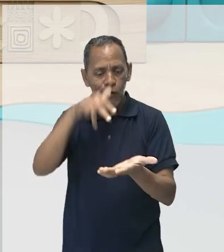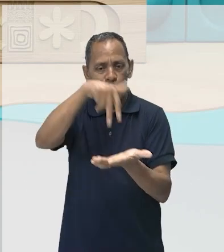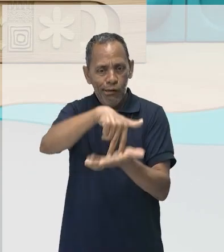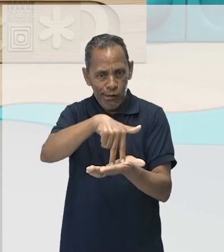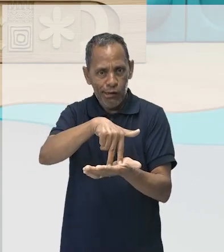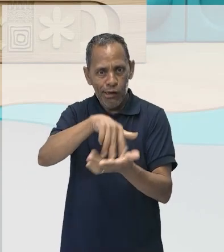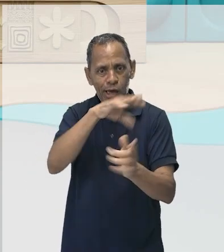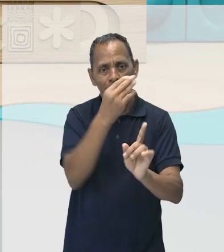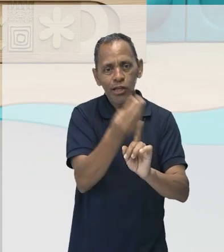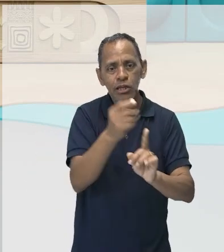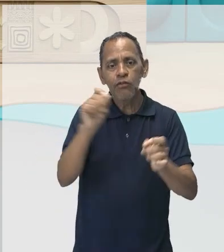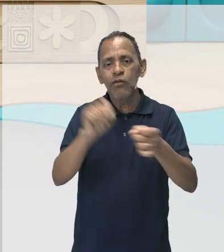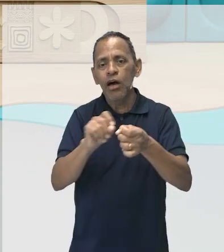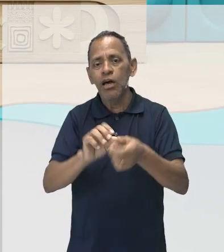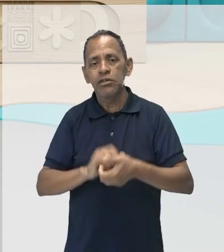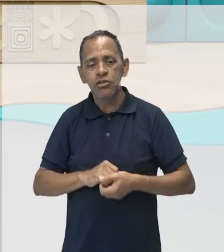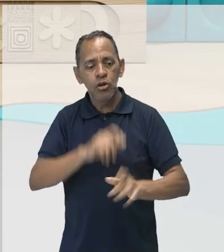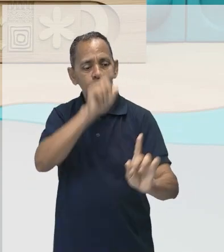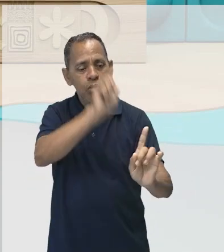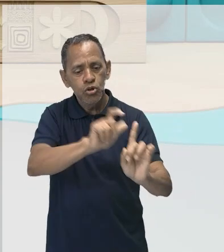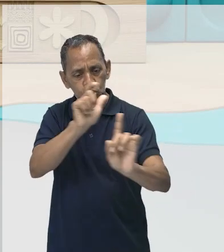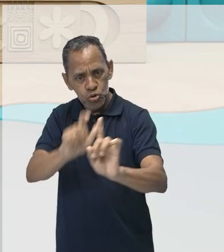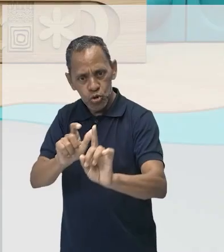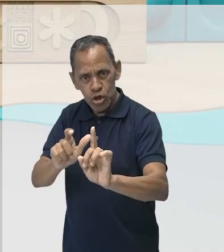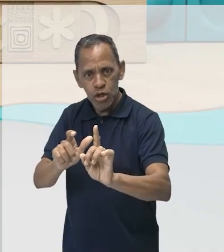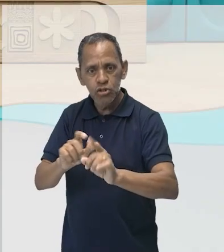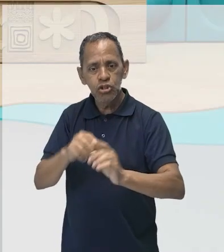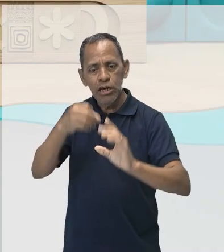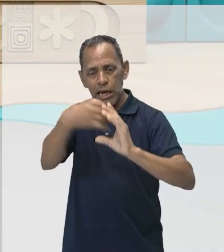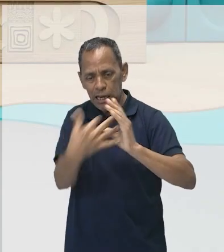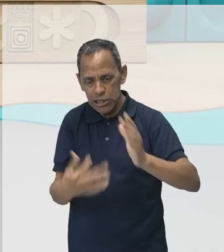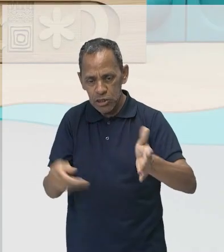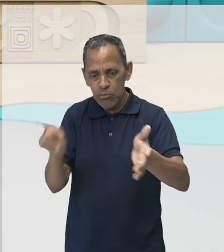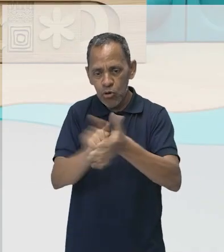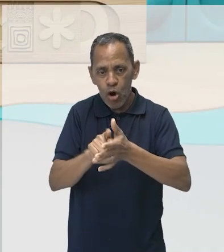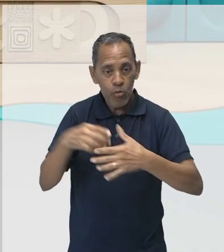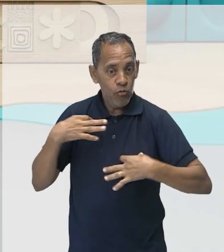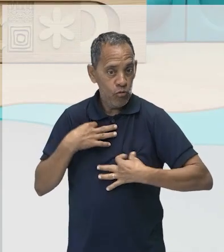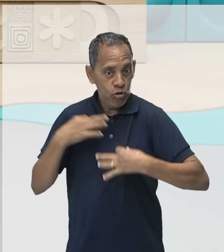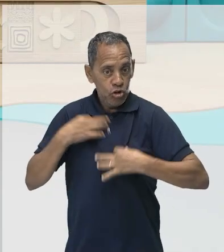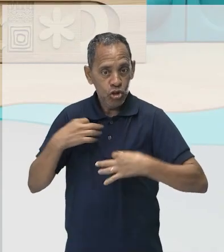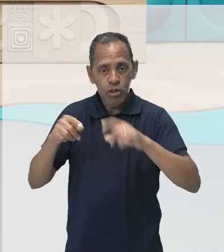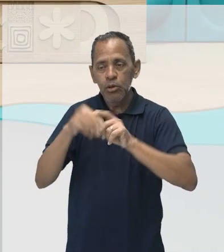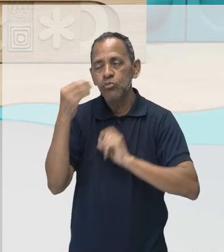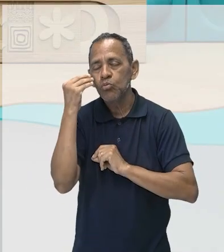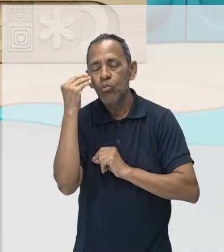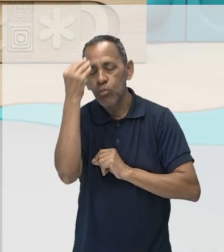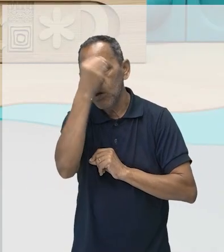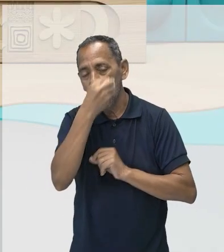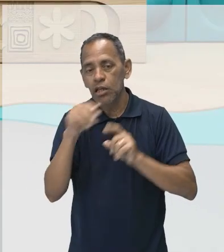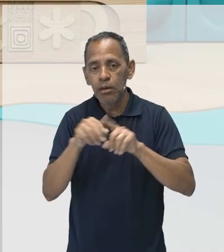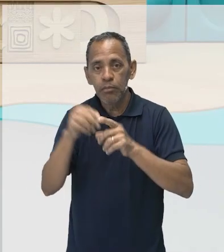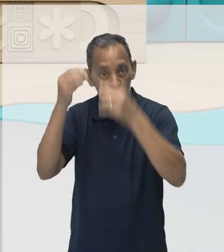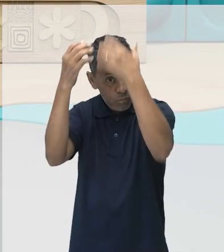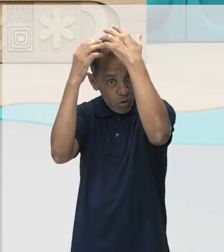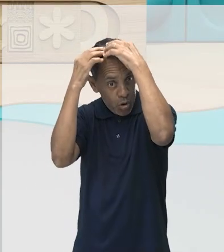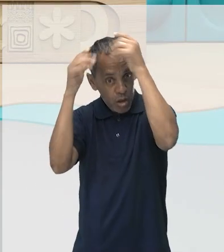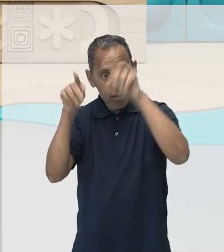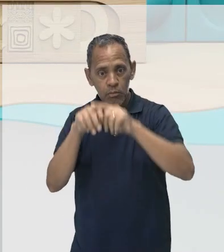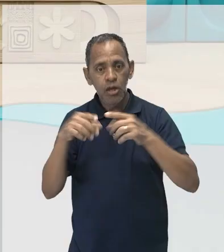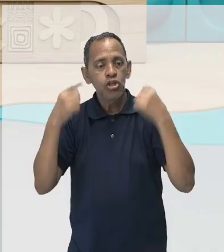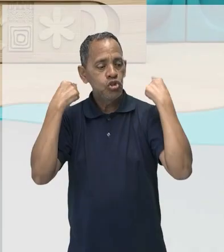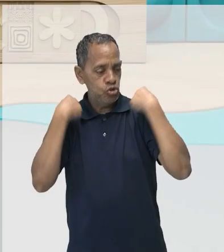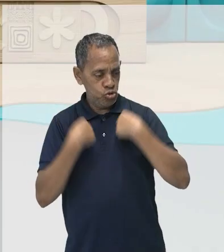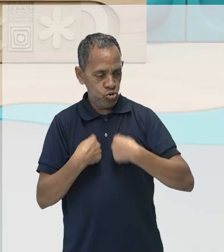que um artista faz enquanto personagem, a caracterização deles, o figurino, a maquiagem,